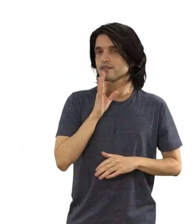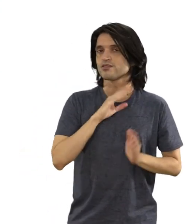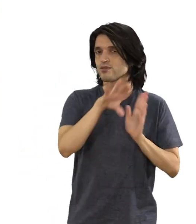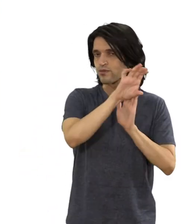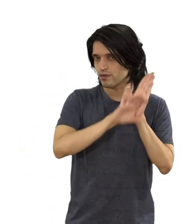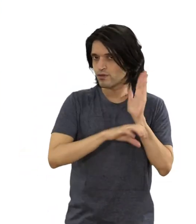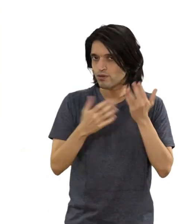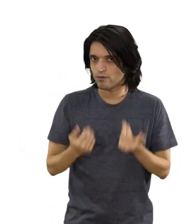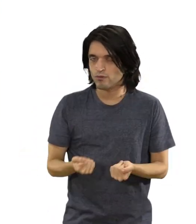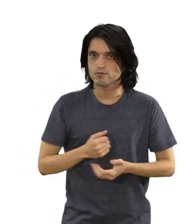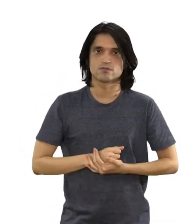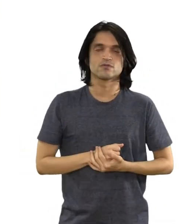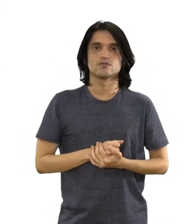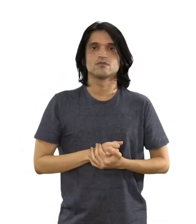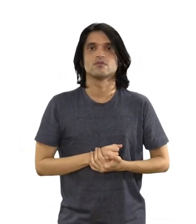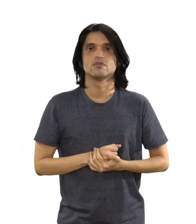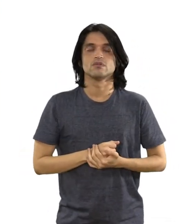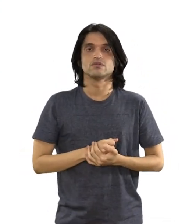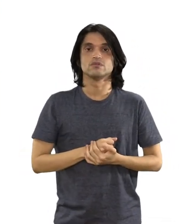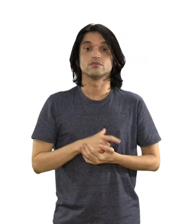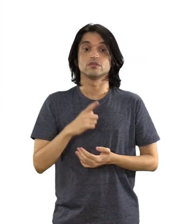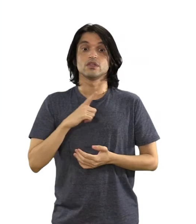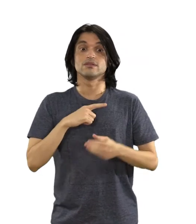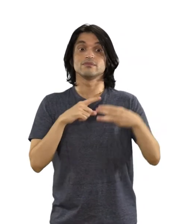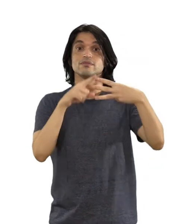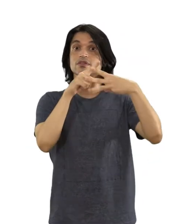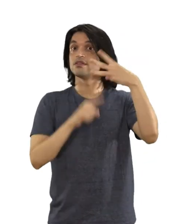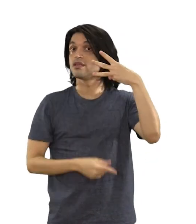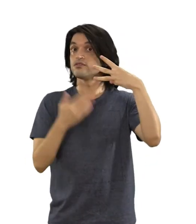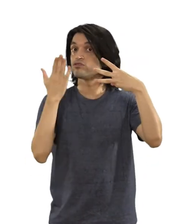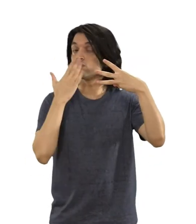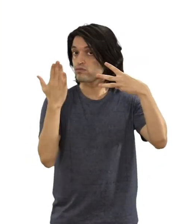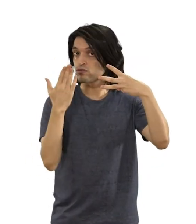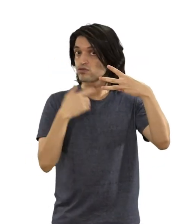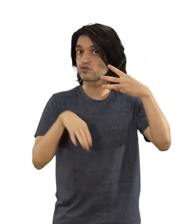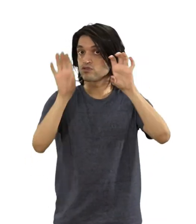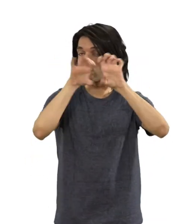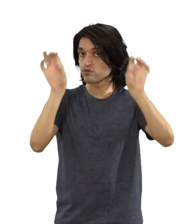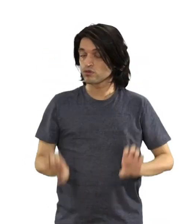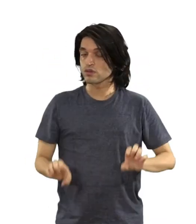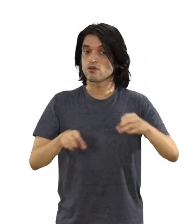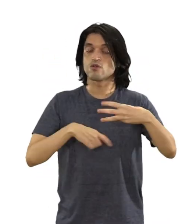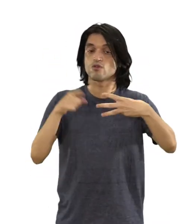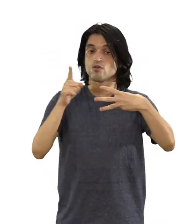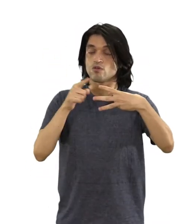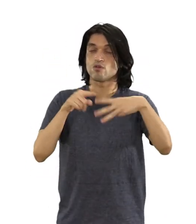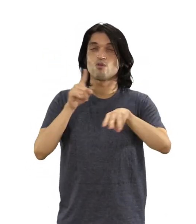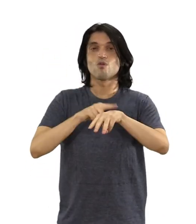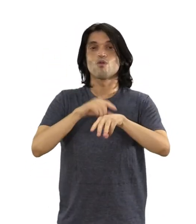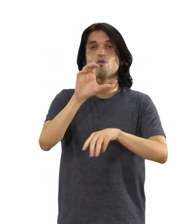Vamos conhecer o currículo. Existem 3 estruturas de currículo. O